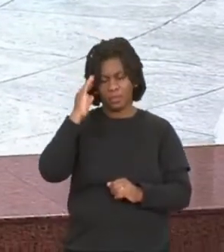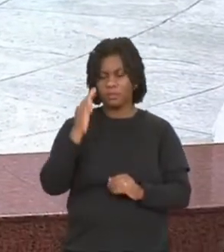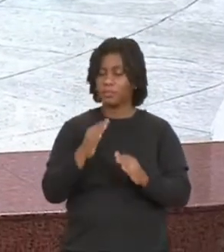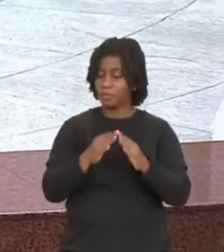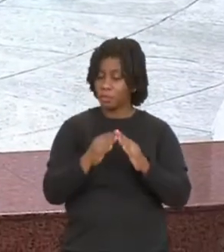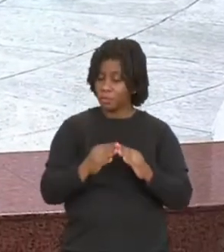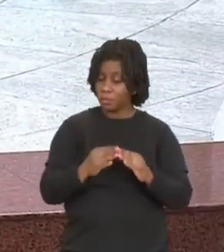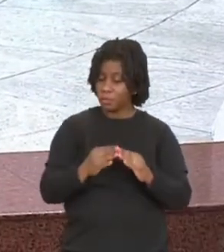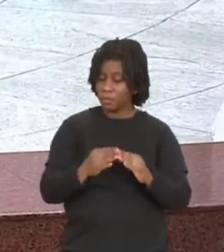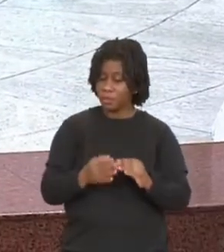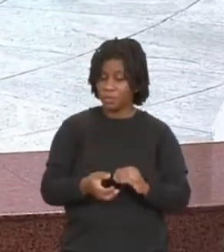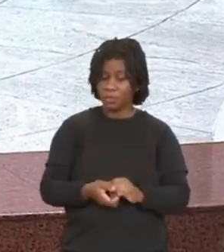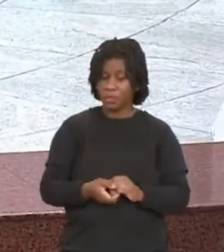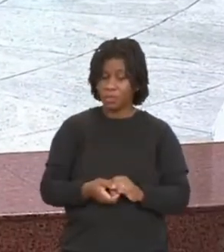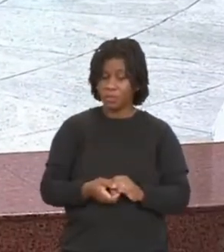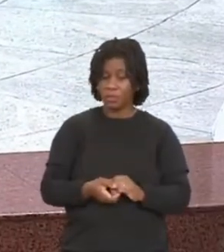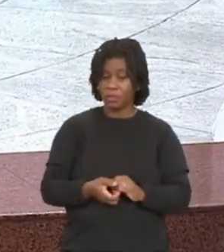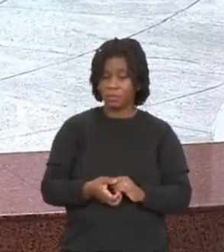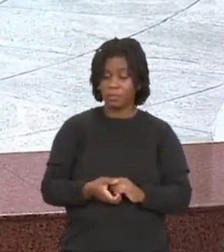Enquanto você não morrer